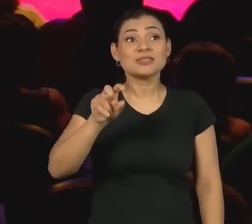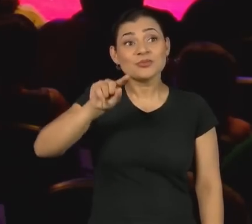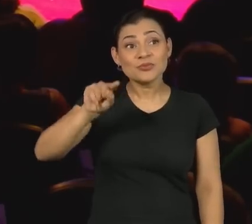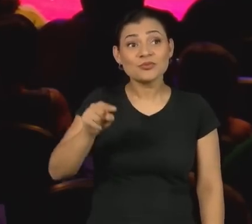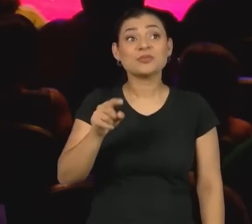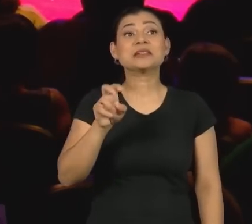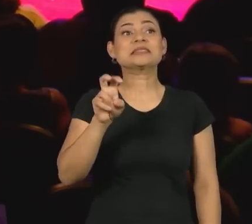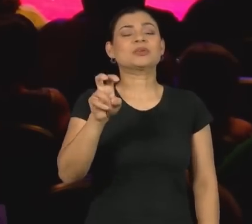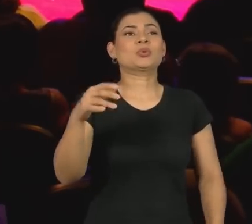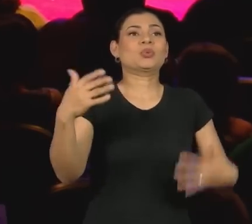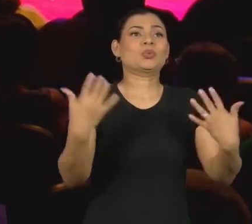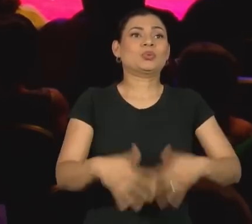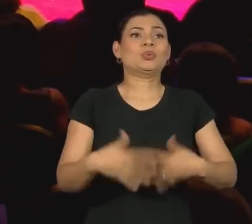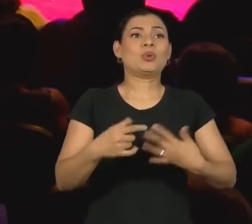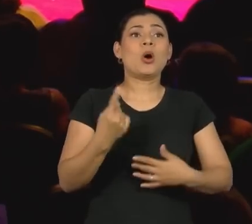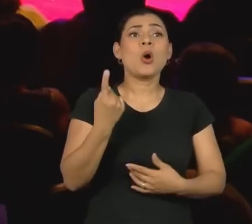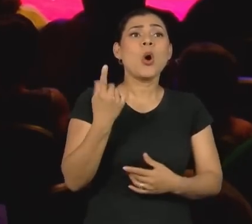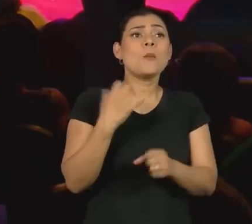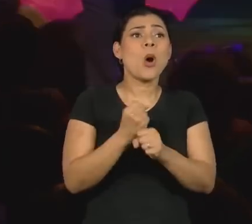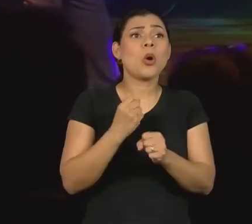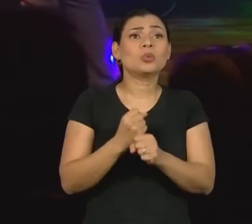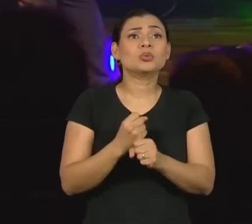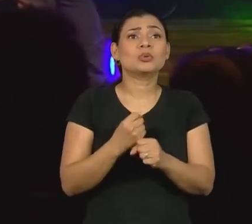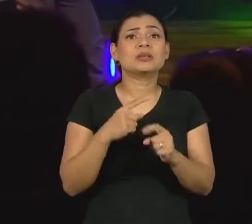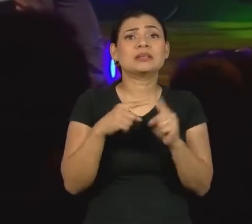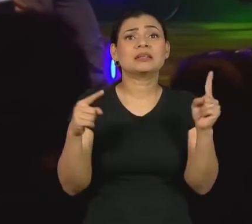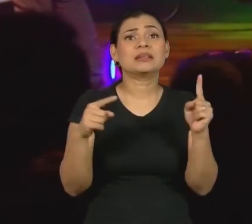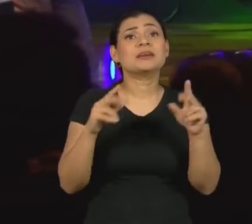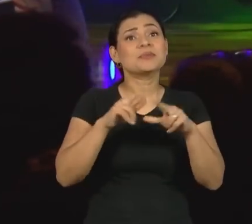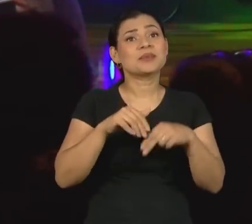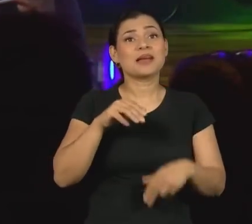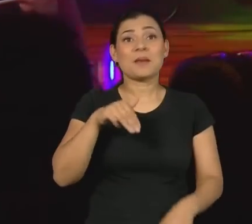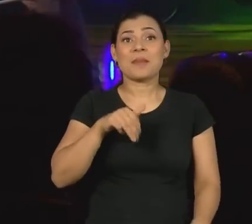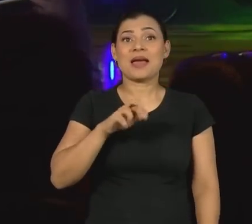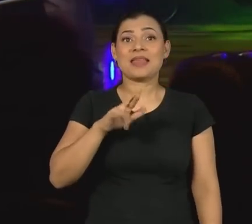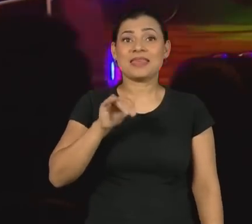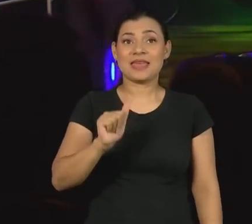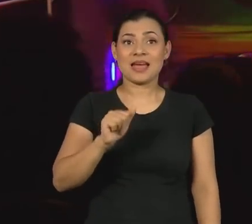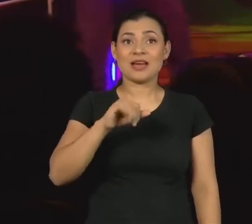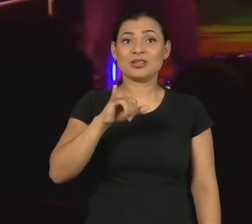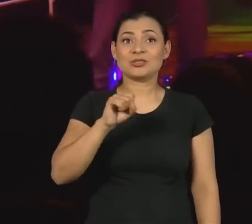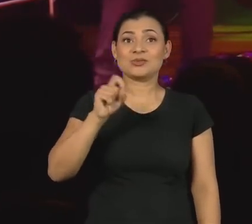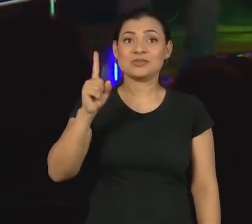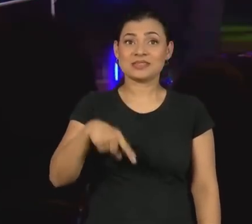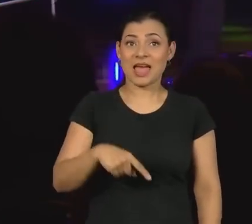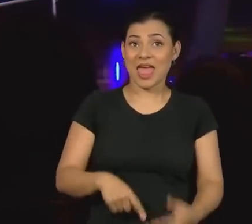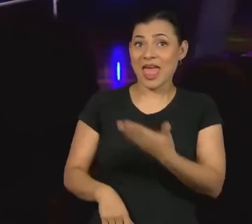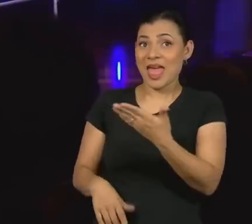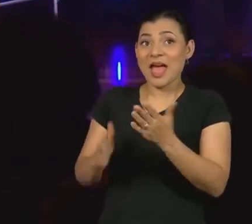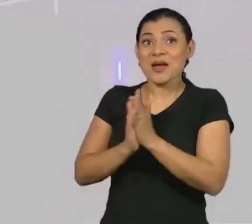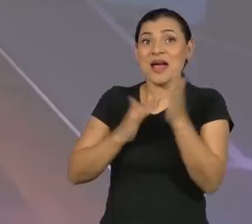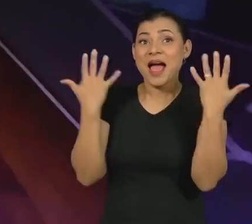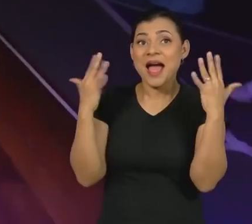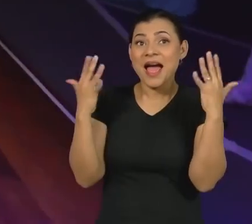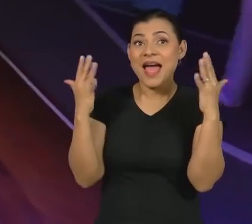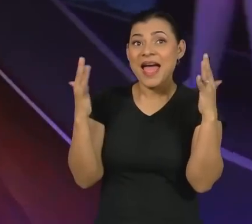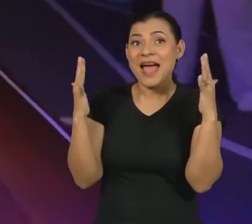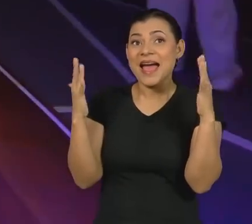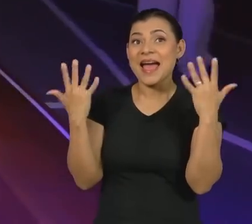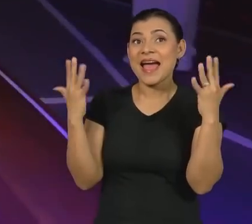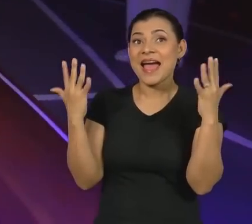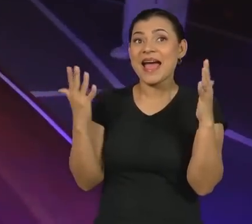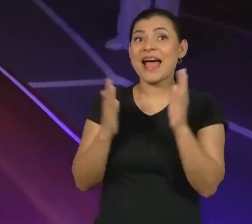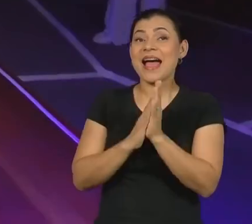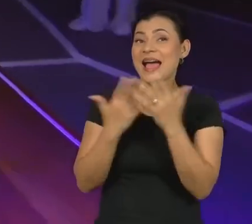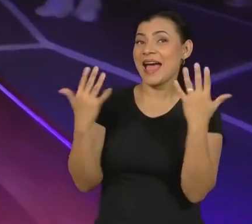295,5. Ou seja, 1 ponto de diferença, olha. Para a Dona Maria José da Conceição, Dona Zita!